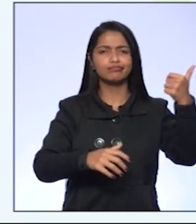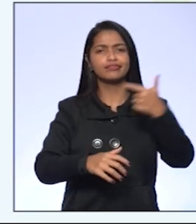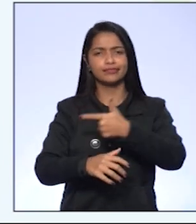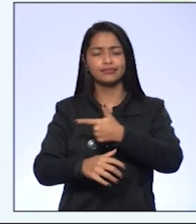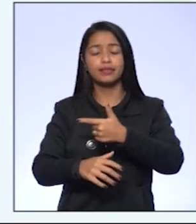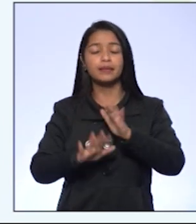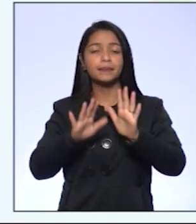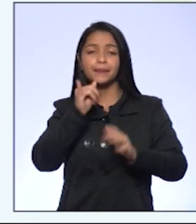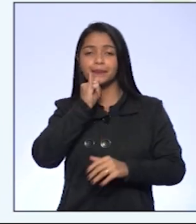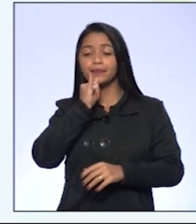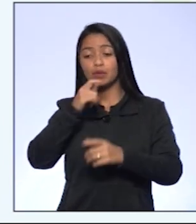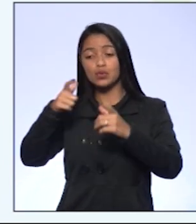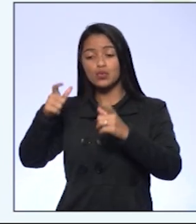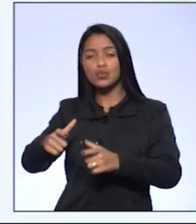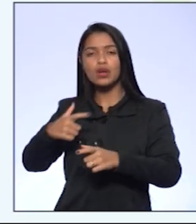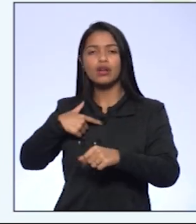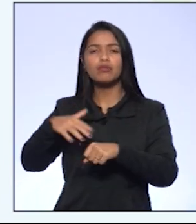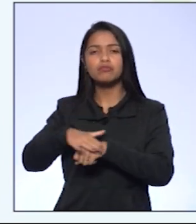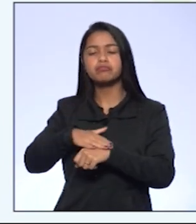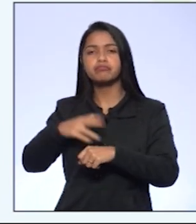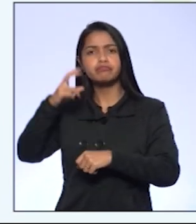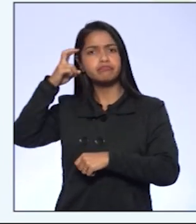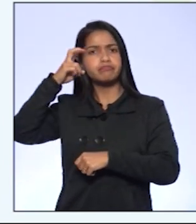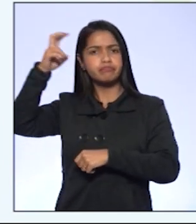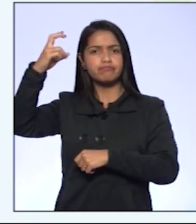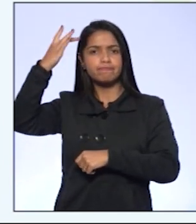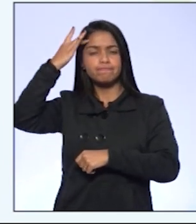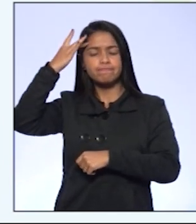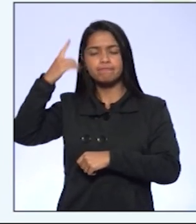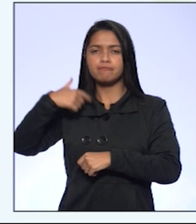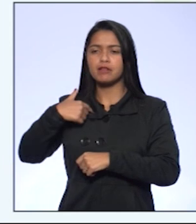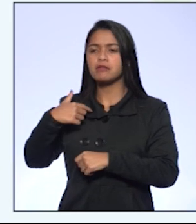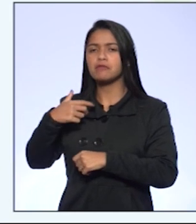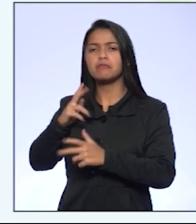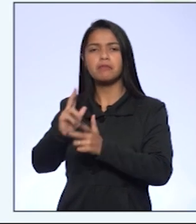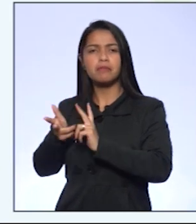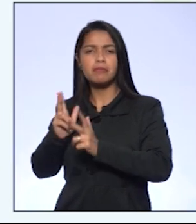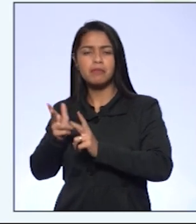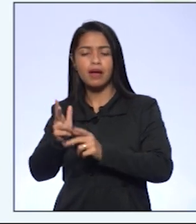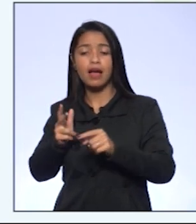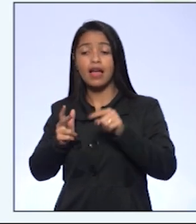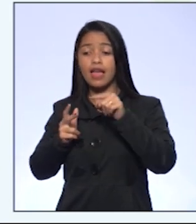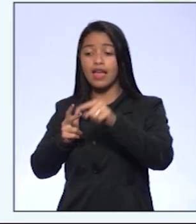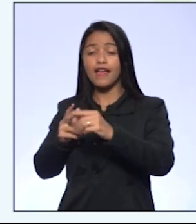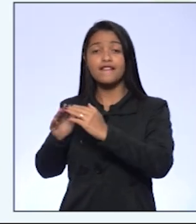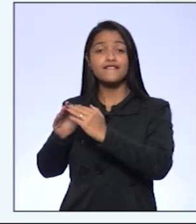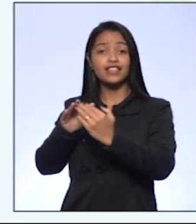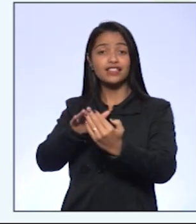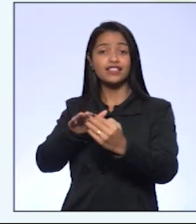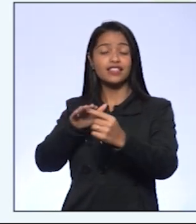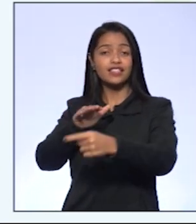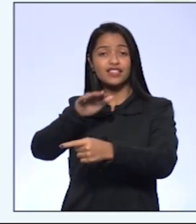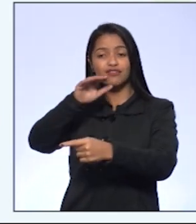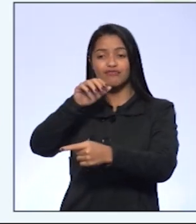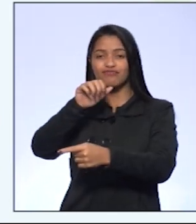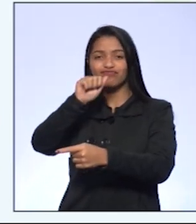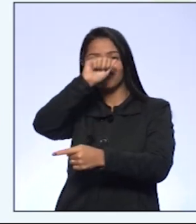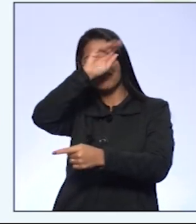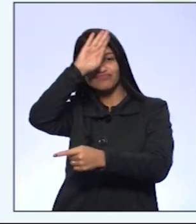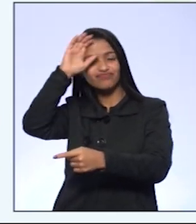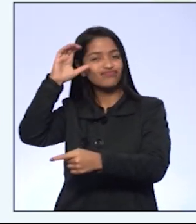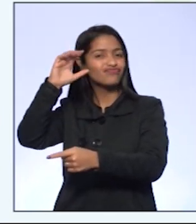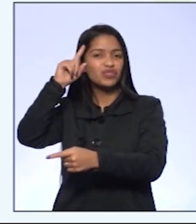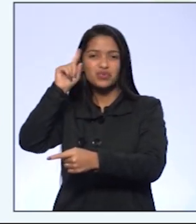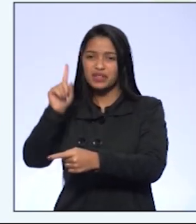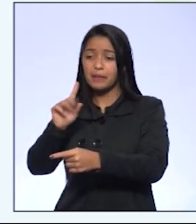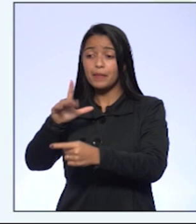lugar, entre um homem culto e o seu vizinho analfabeto, do que entre 2 brasileiros do mesmo nível cultural originários de